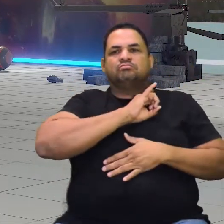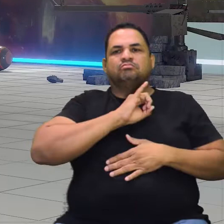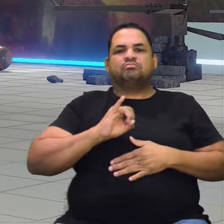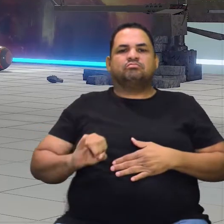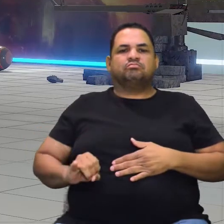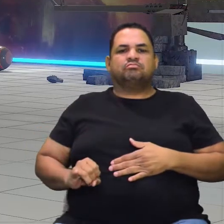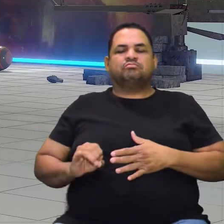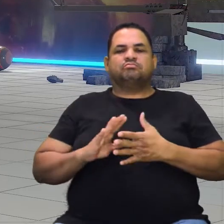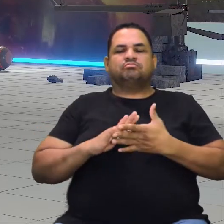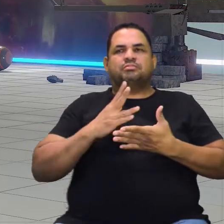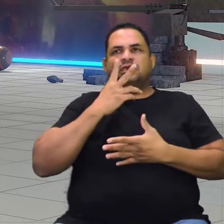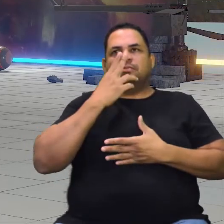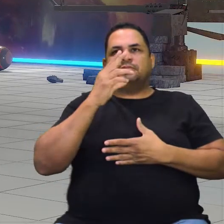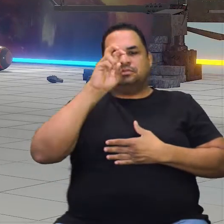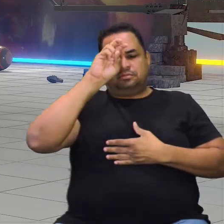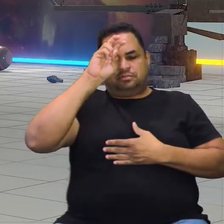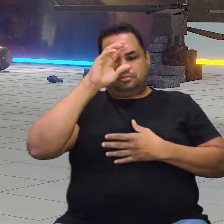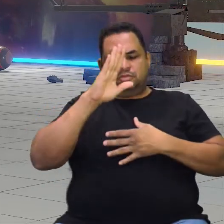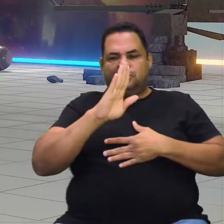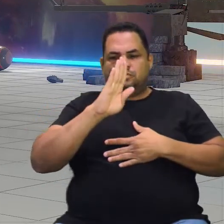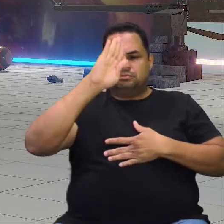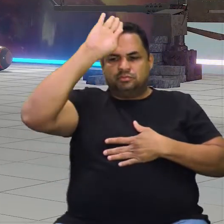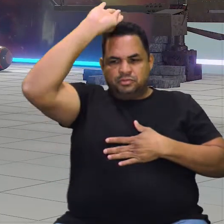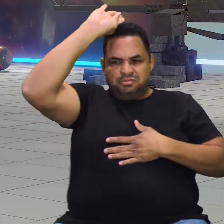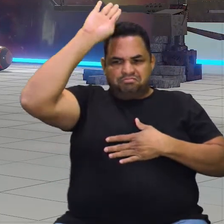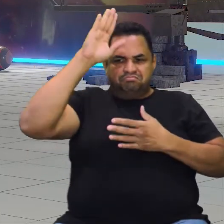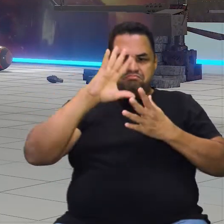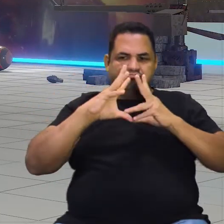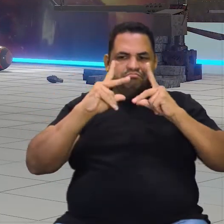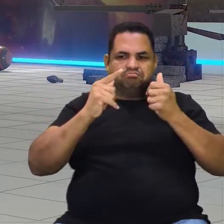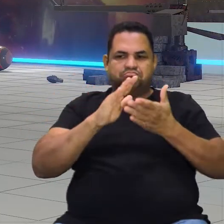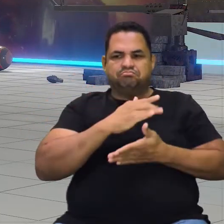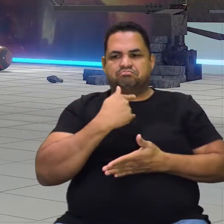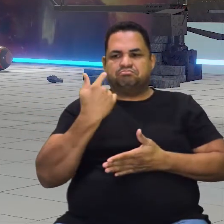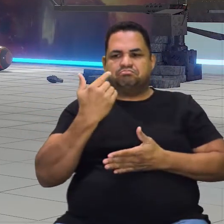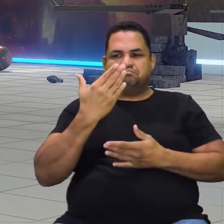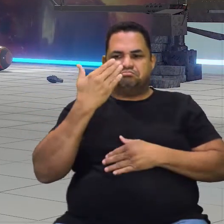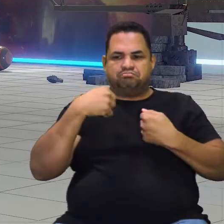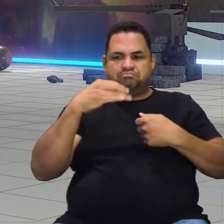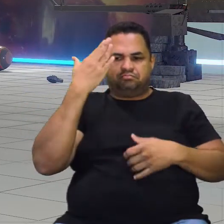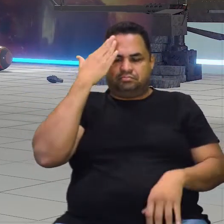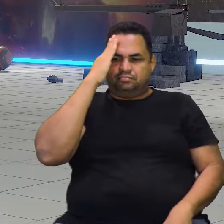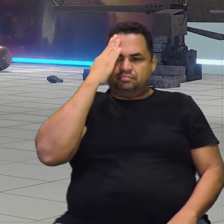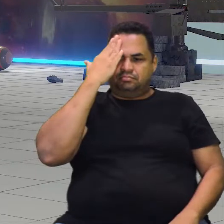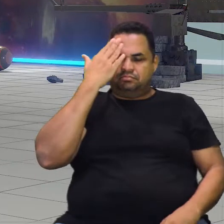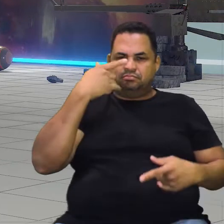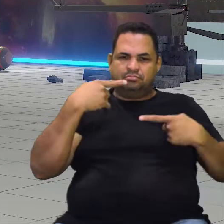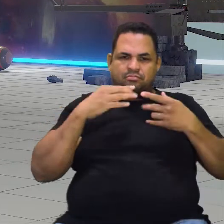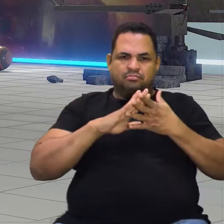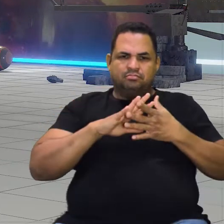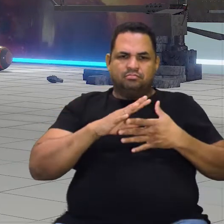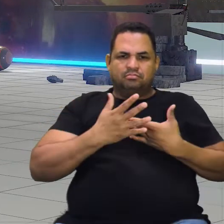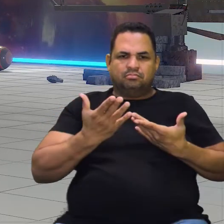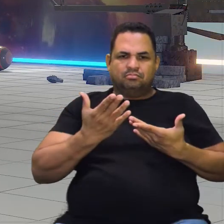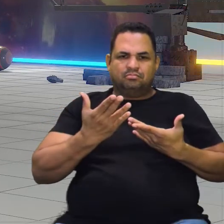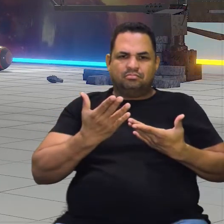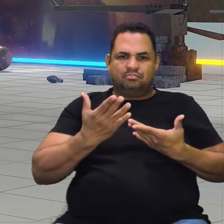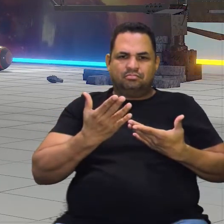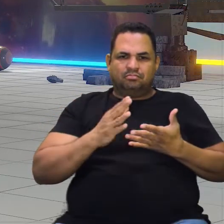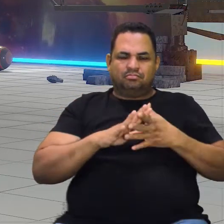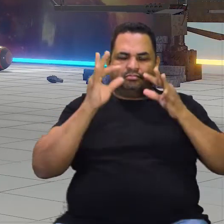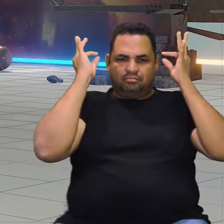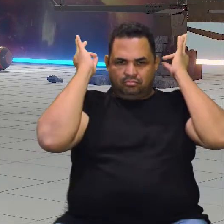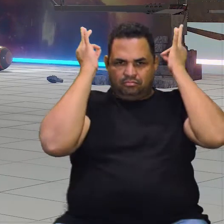Império Egípcio, como foi o Império Romano? Tudo isso nós precisamos entender mais sobre essa